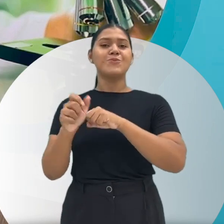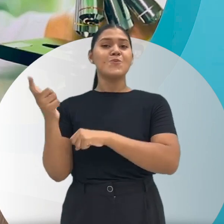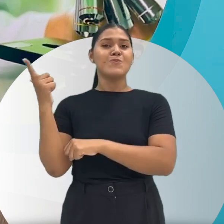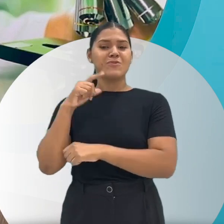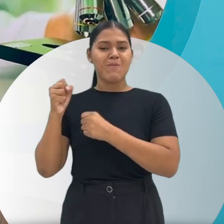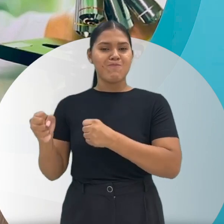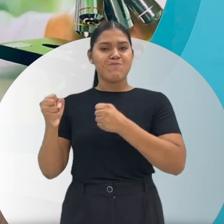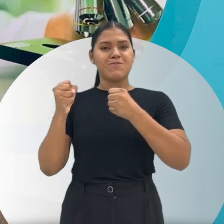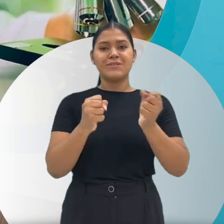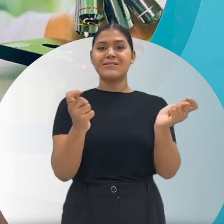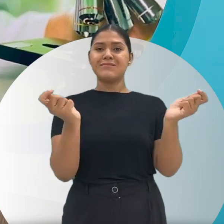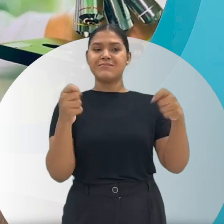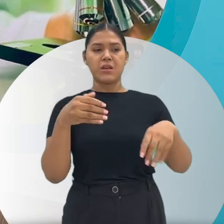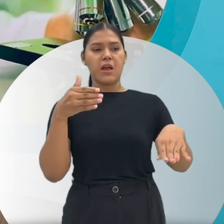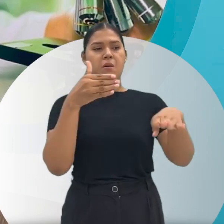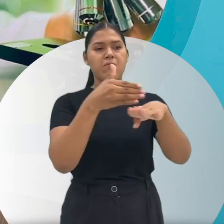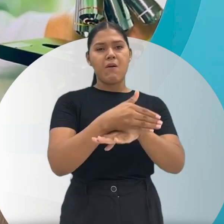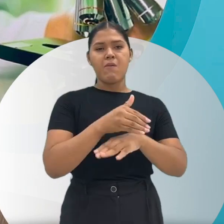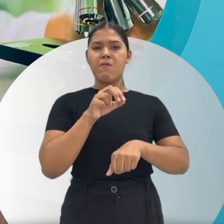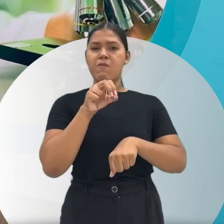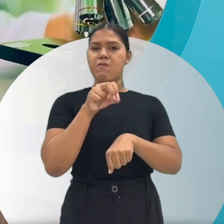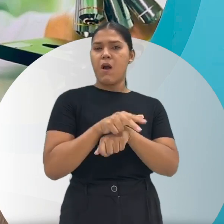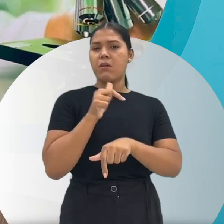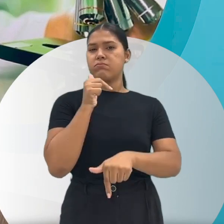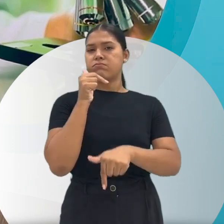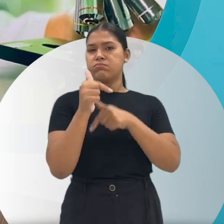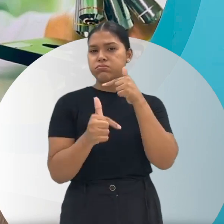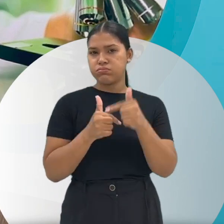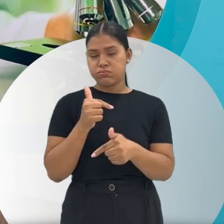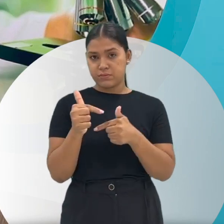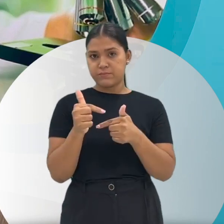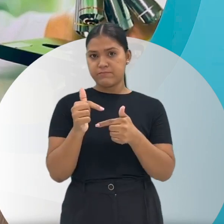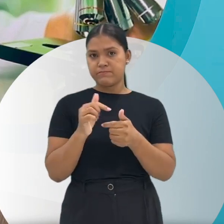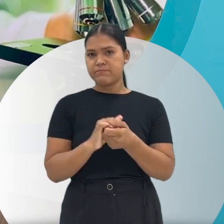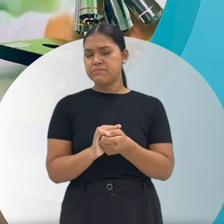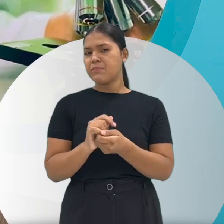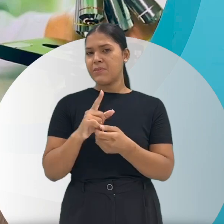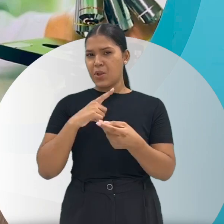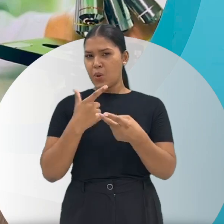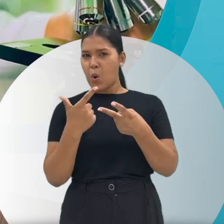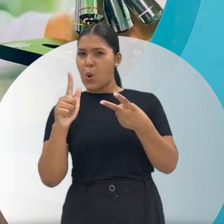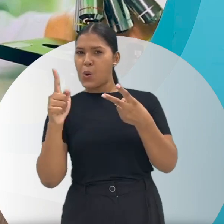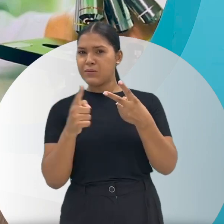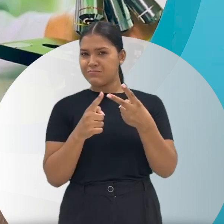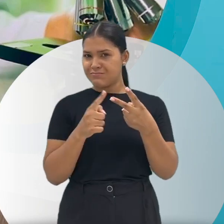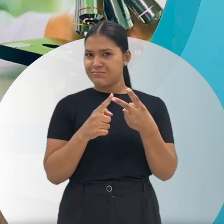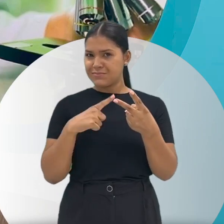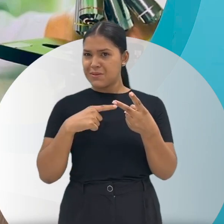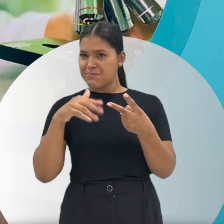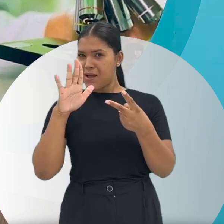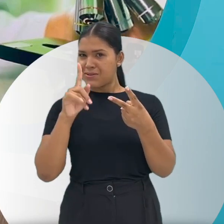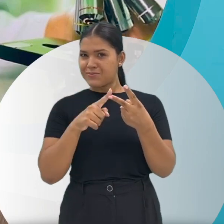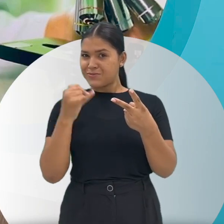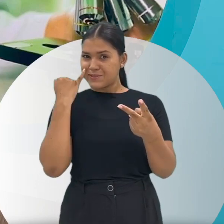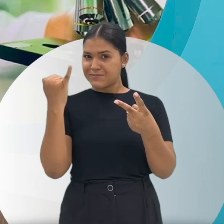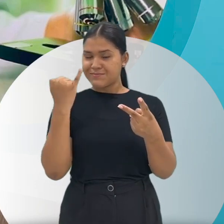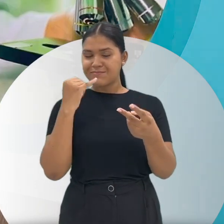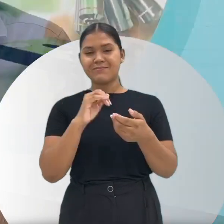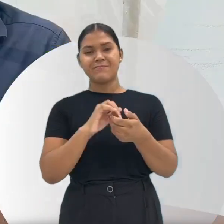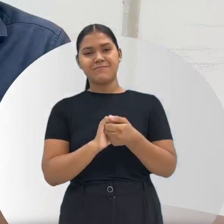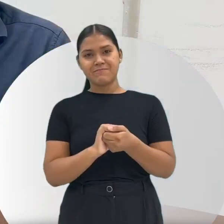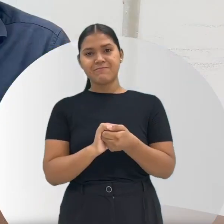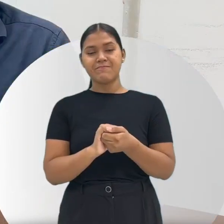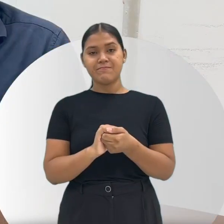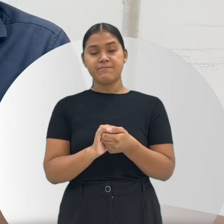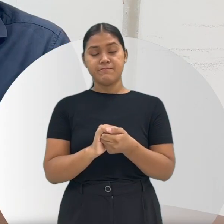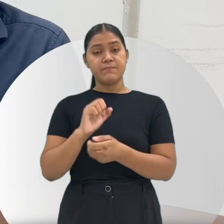assumir posições de trabalho, né, no mundo do trabalho. E além dessa novidade, temos mais alguma? Sim, a gente está